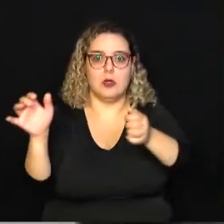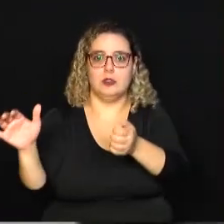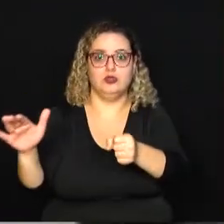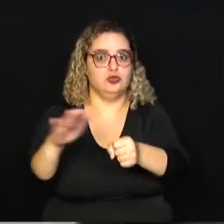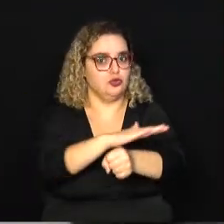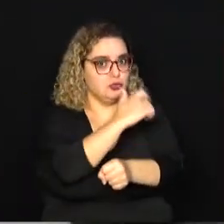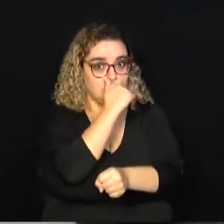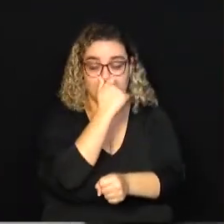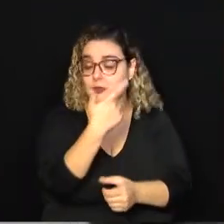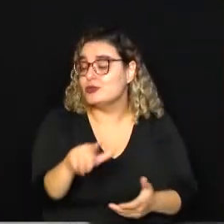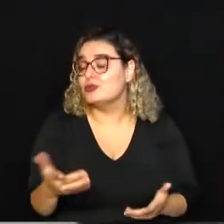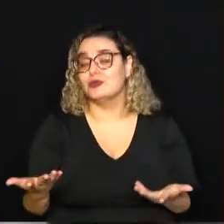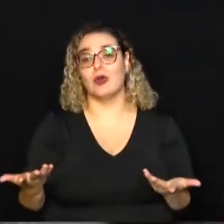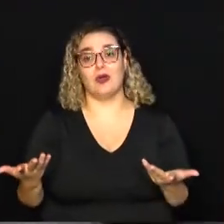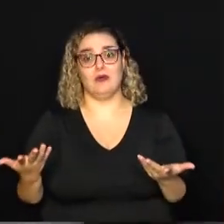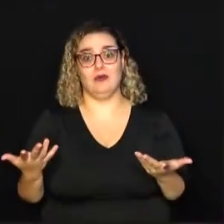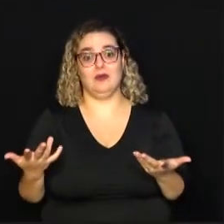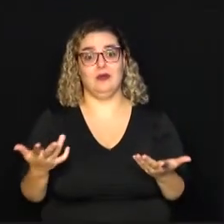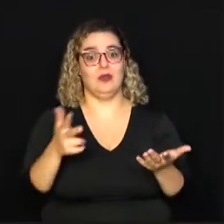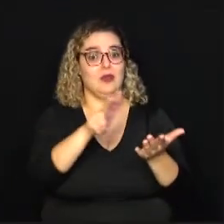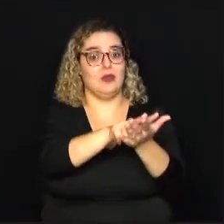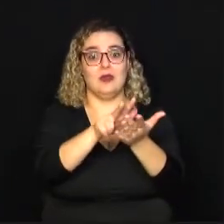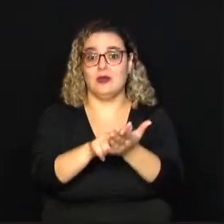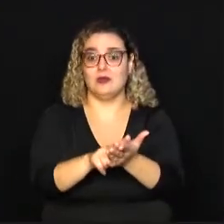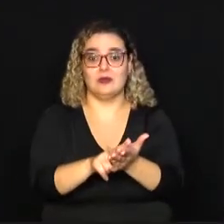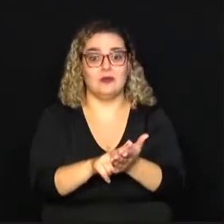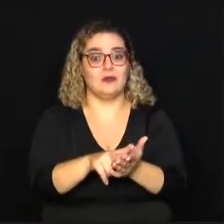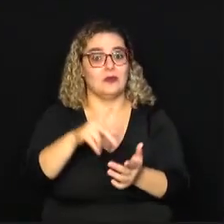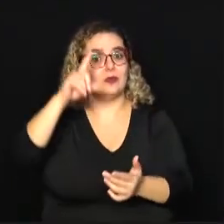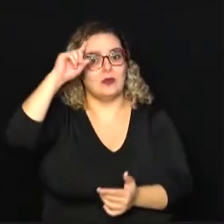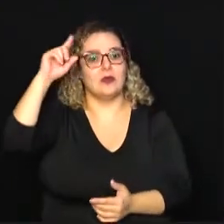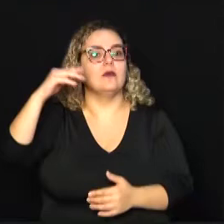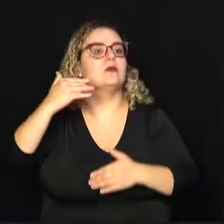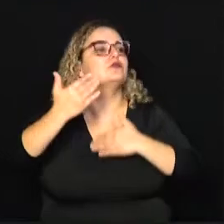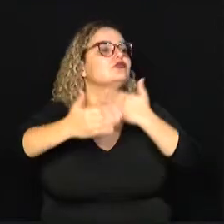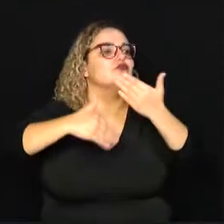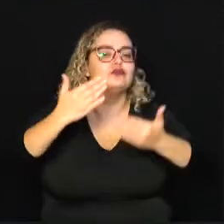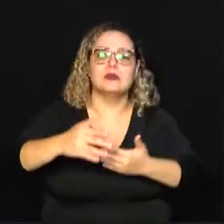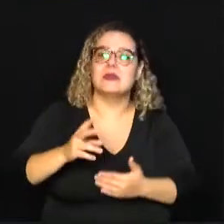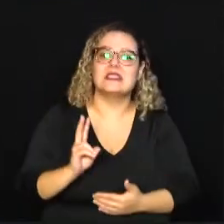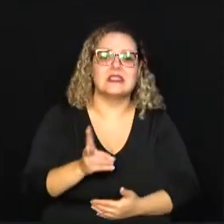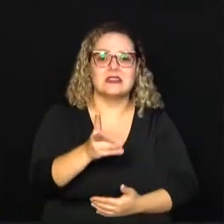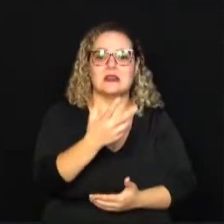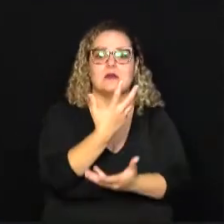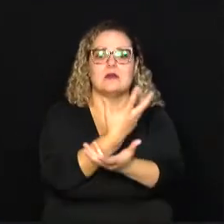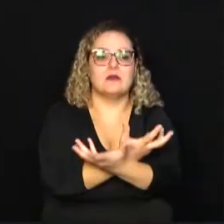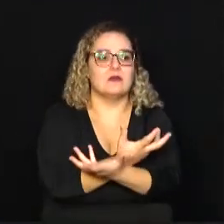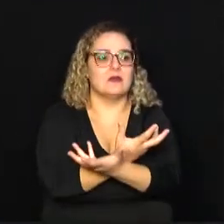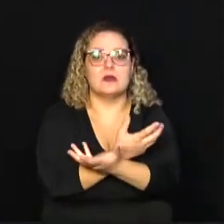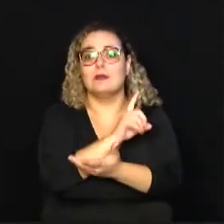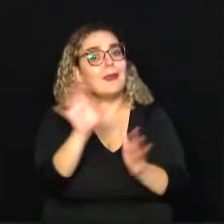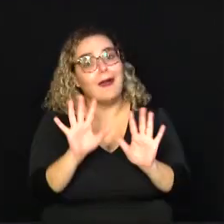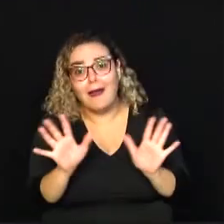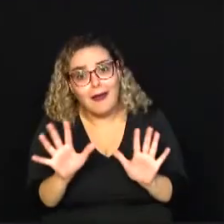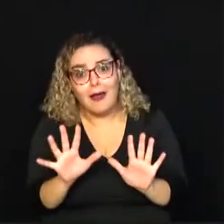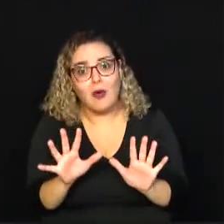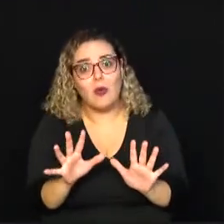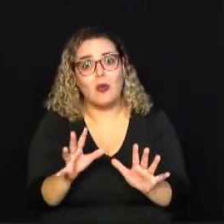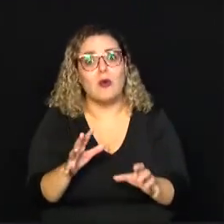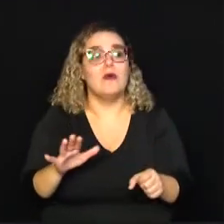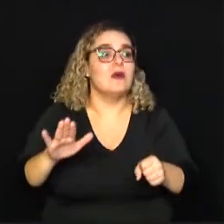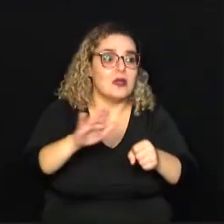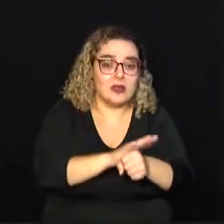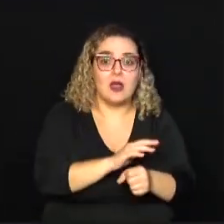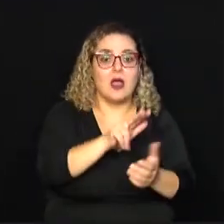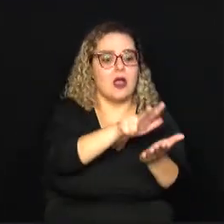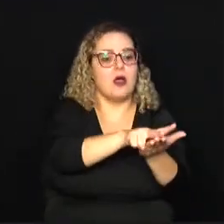tudo. E os leitos não ficam 24 horas vazios, eles são ocupados e preenchidos. Nós temos 118 leitos de UTI